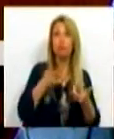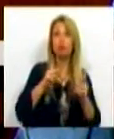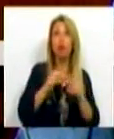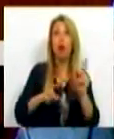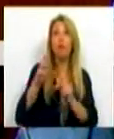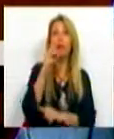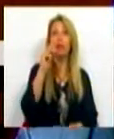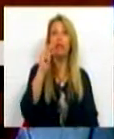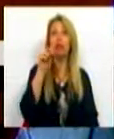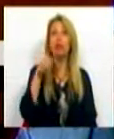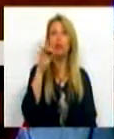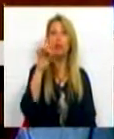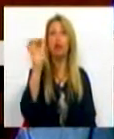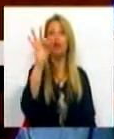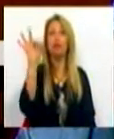3,6%.